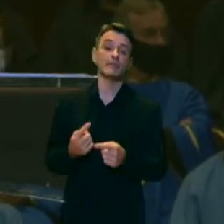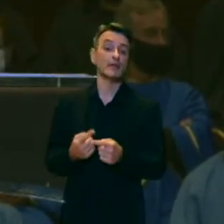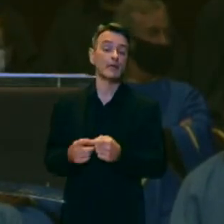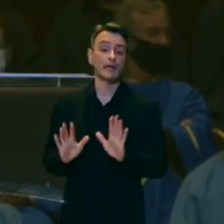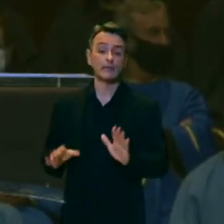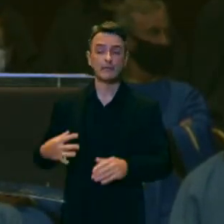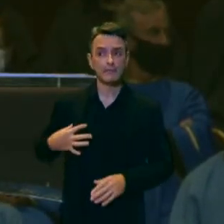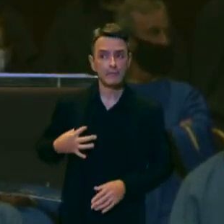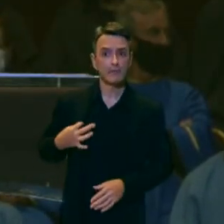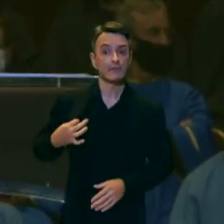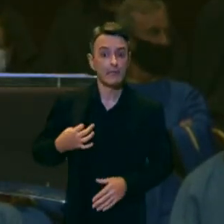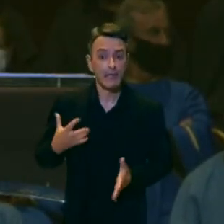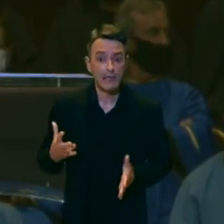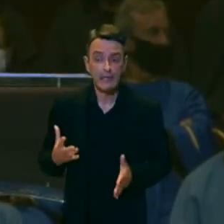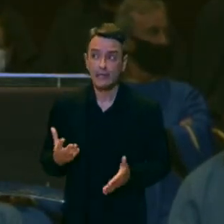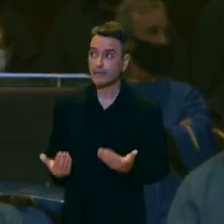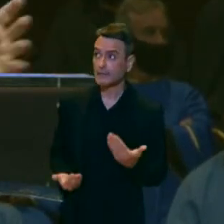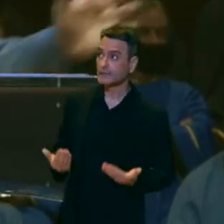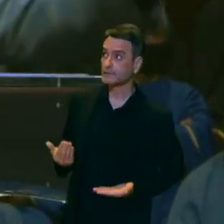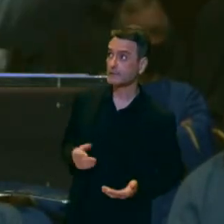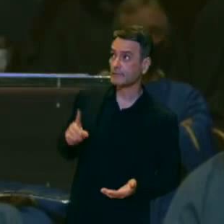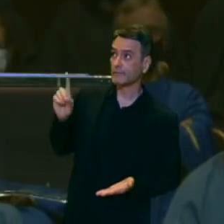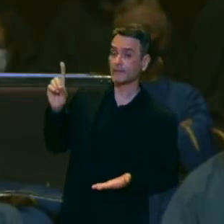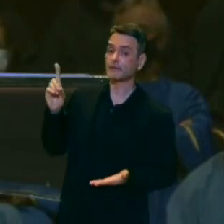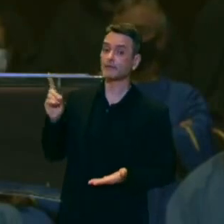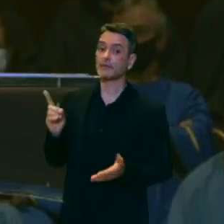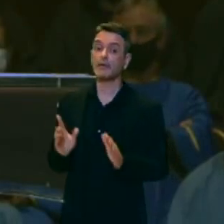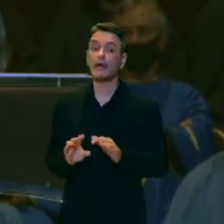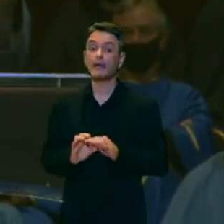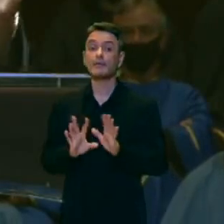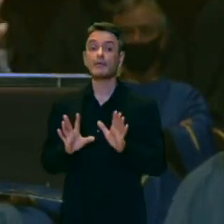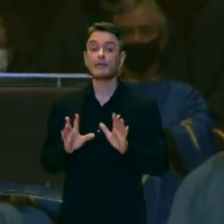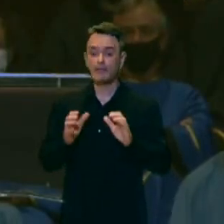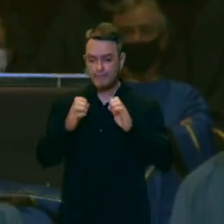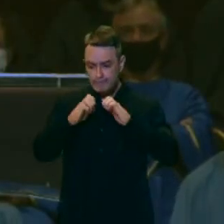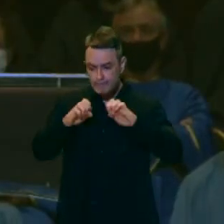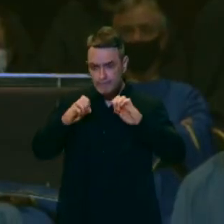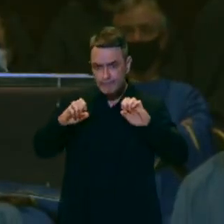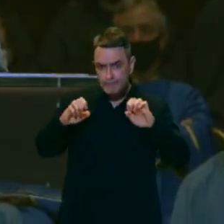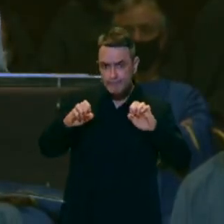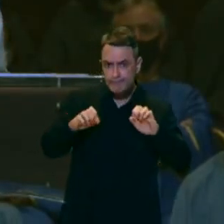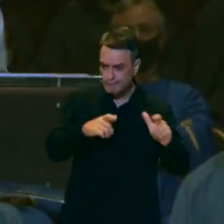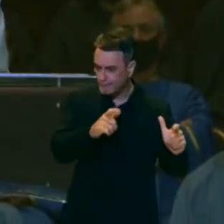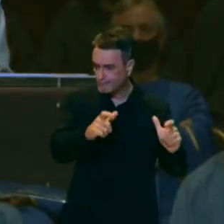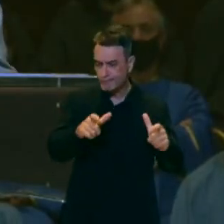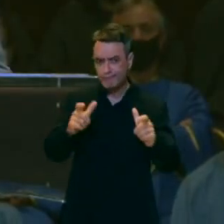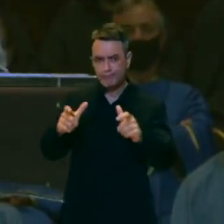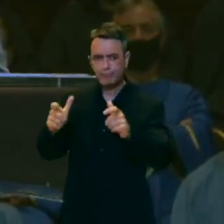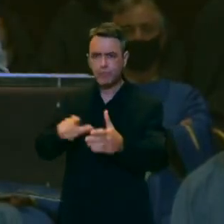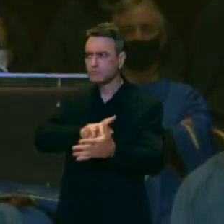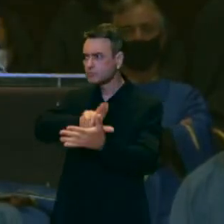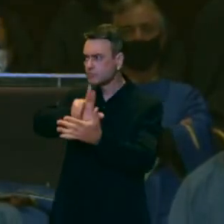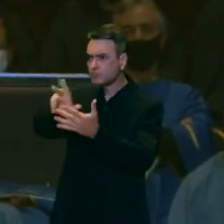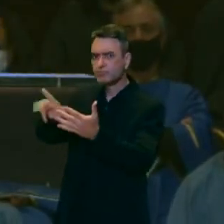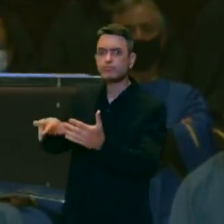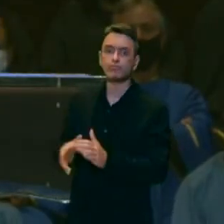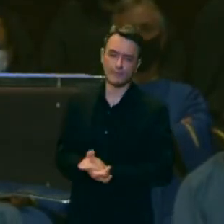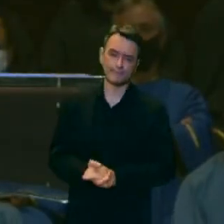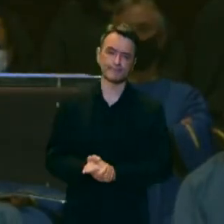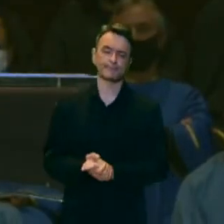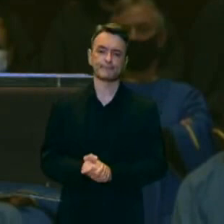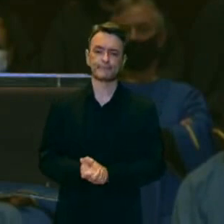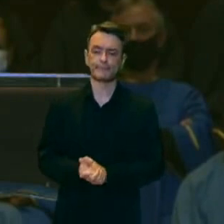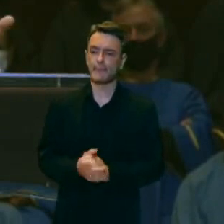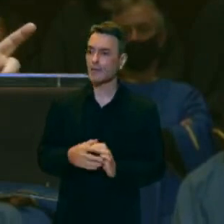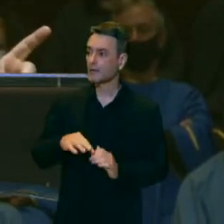o serviço do Senhor, permite que a palavra de Deus chegue a outros lugares e a gente possa levar essa palavra. O